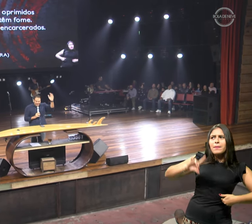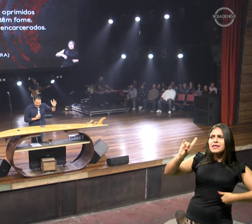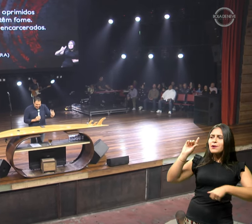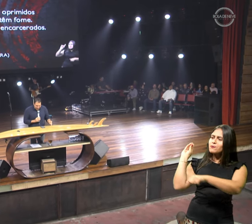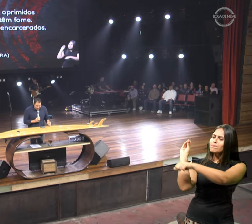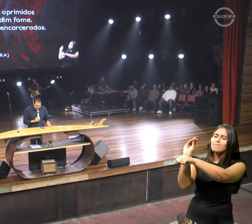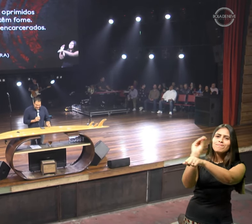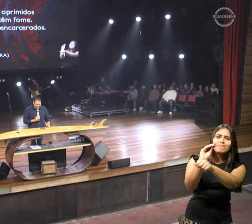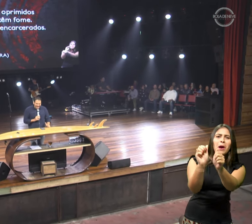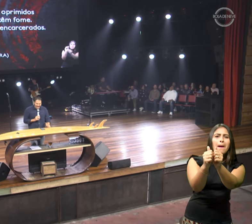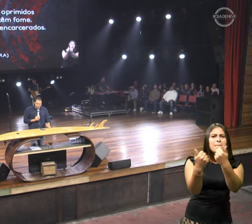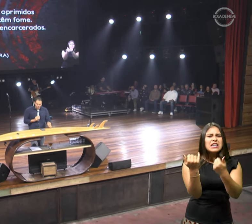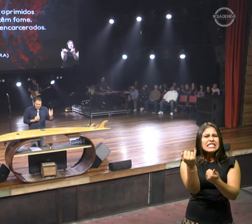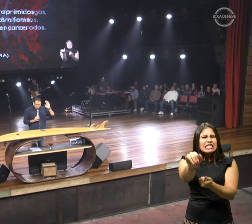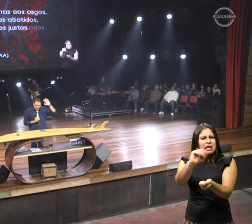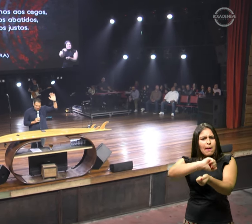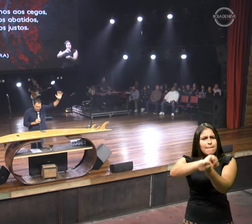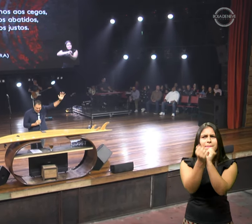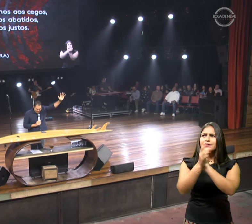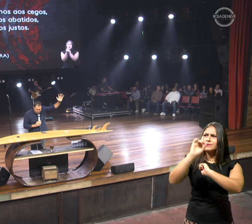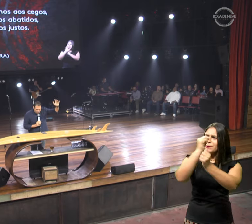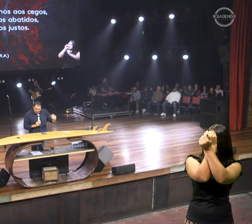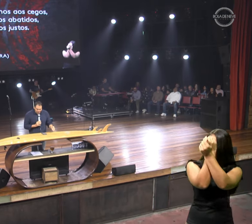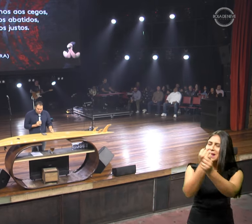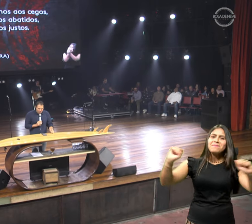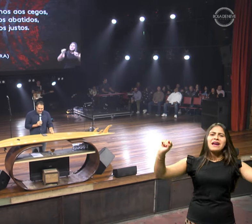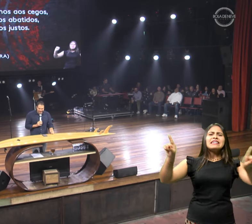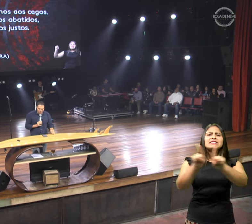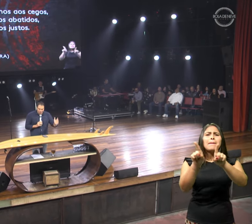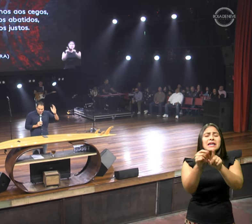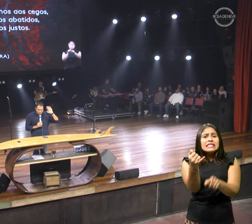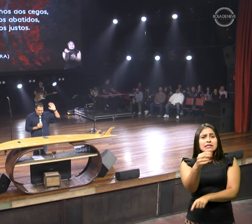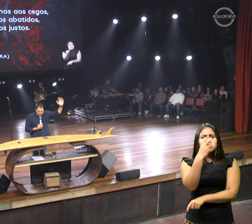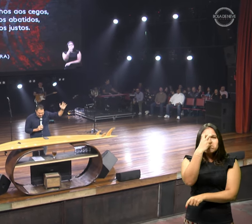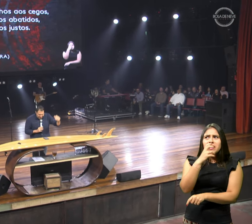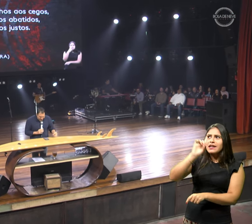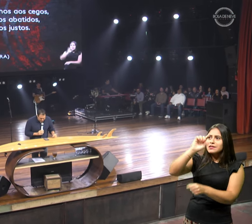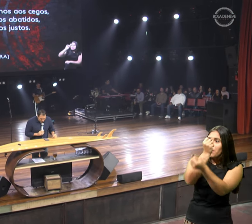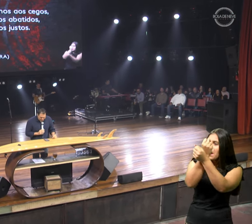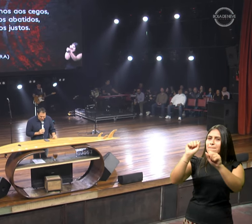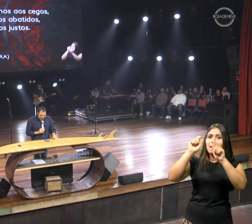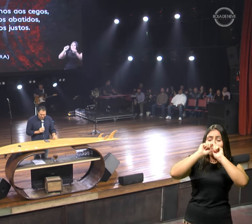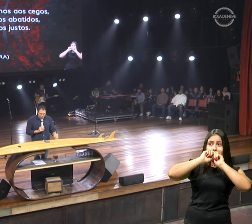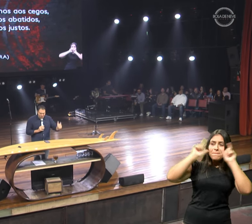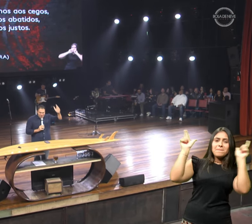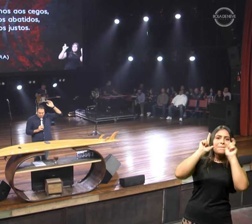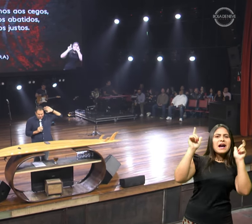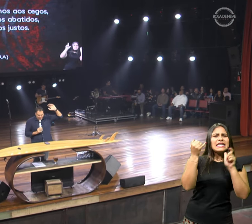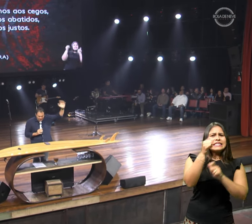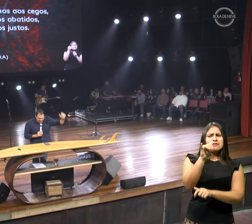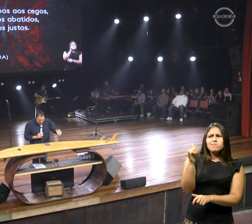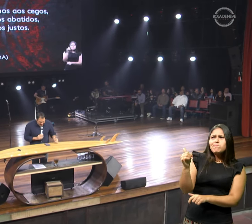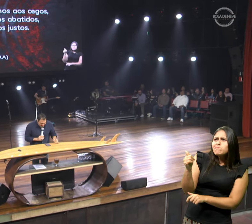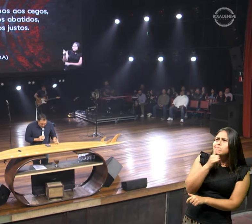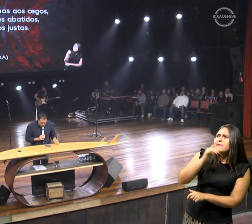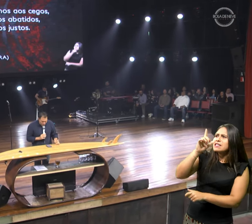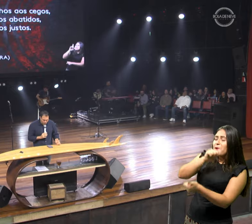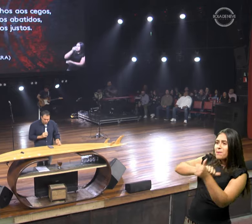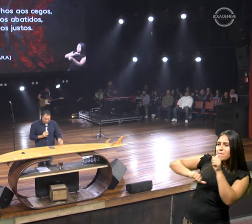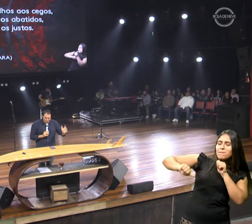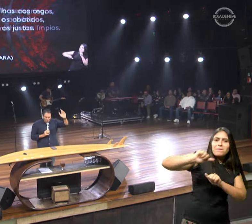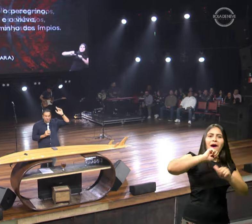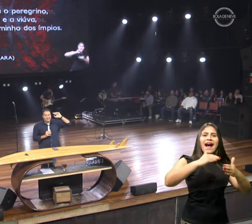Senhor liberta os encarcerados, o Senhor abre os olhos dos cegos, o Senhor levanta os abatidos, o Senhor ama